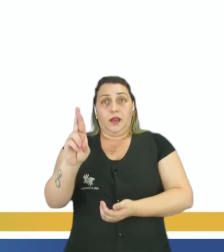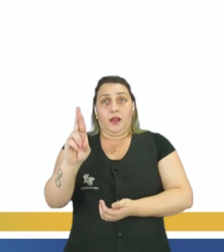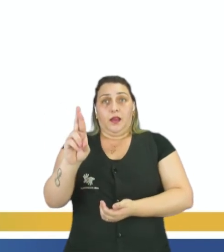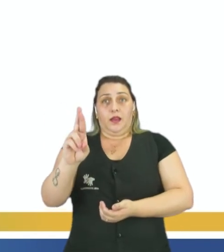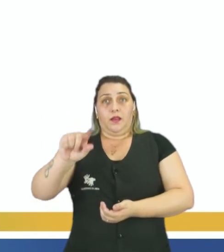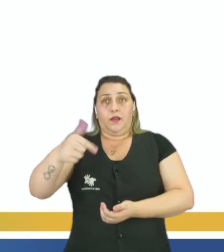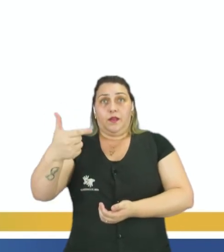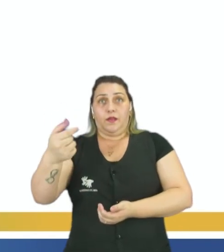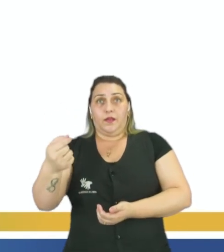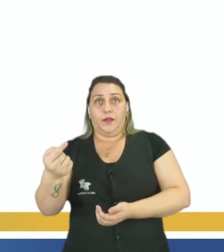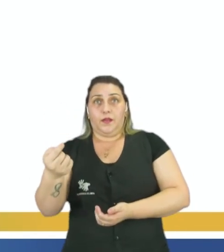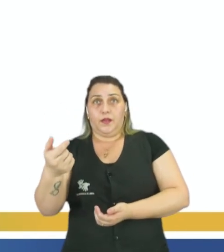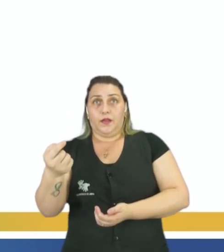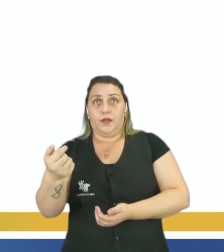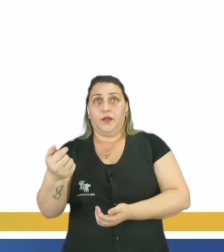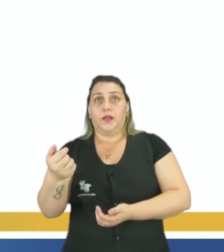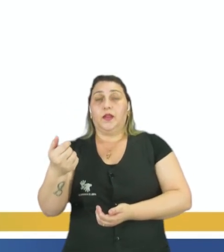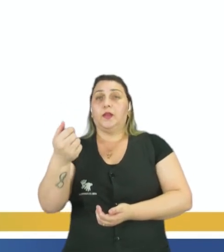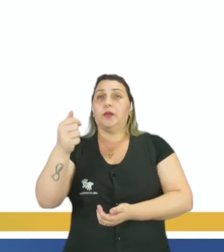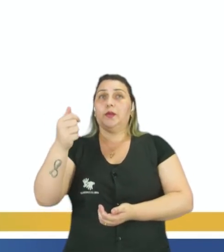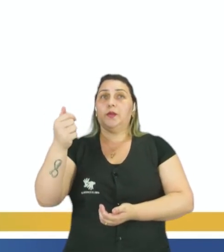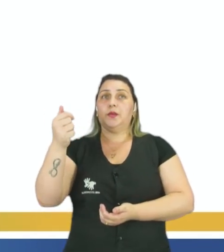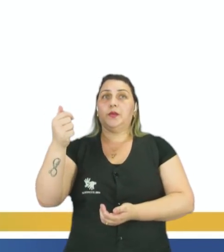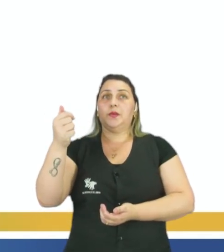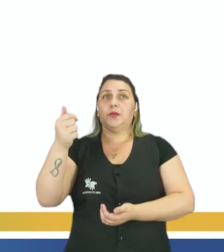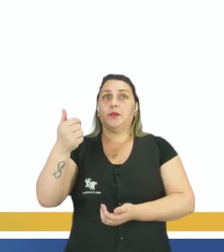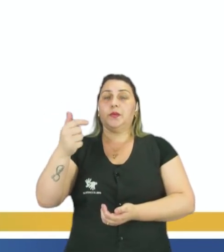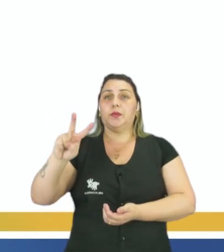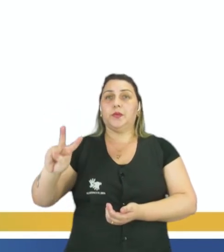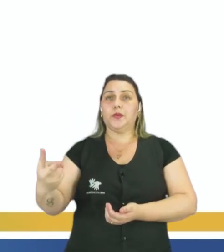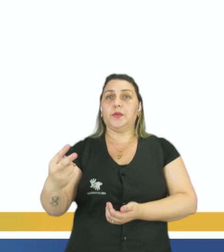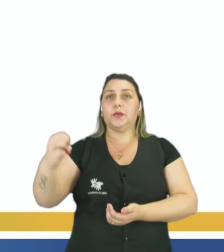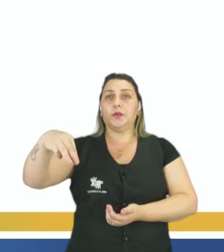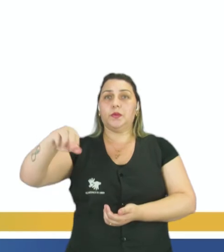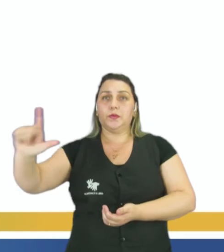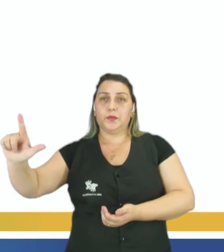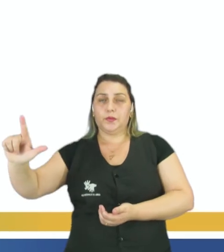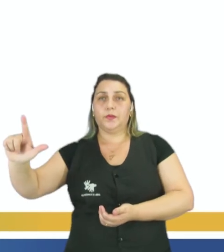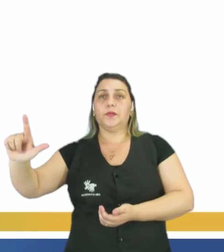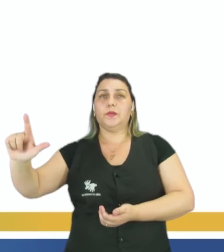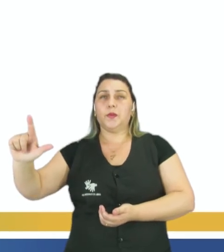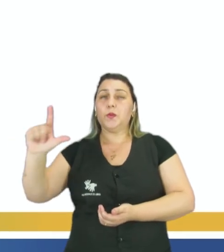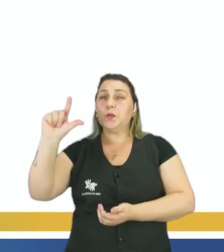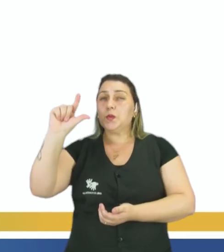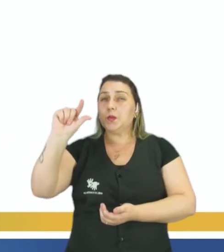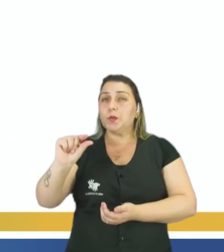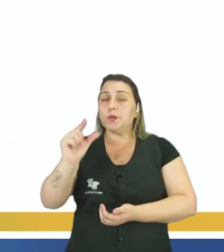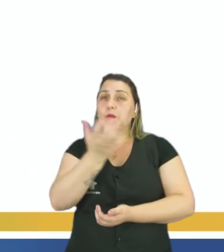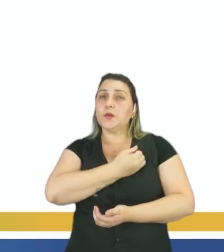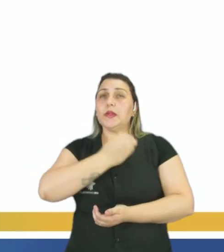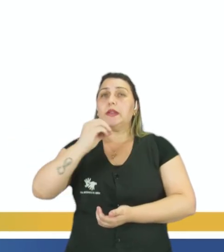está para 2.000 litros, então nós temos aí um número bem pequeno,